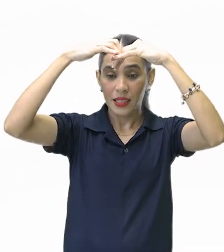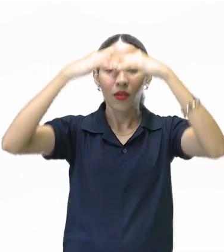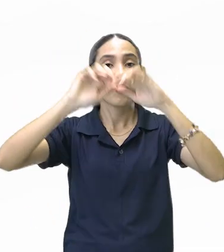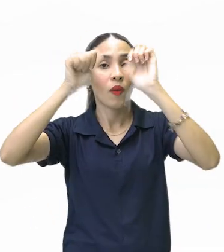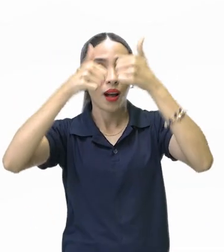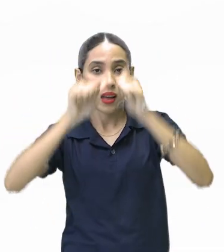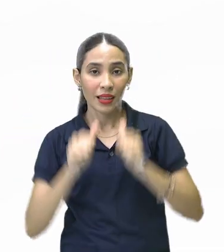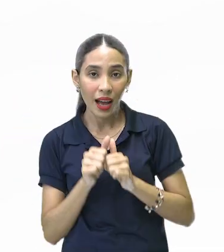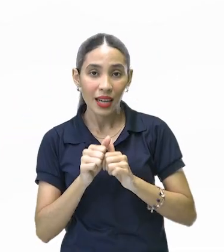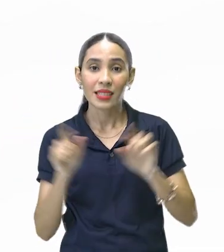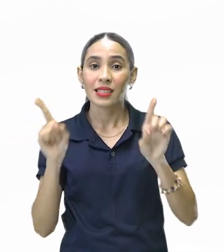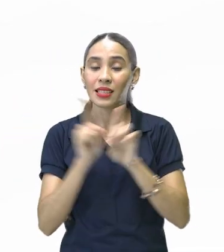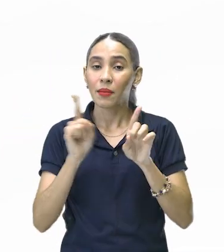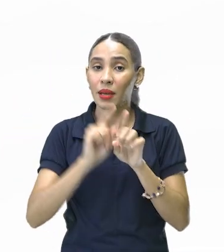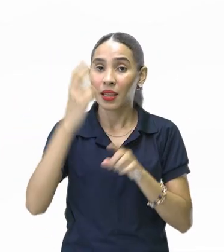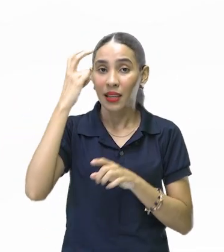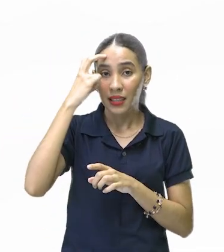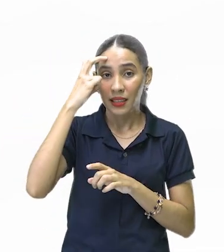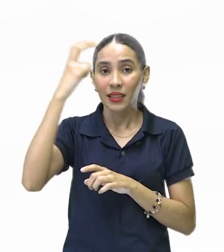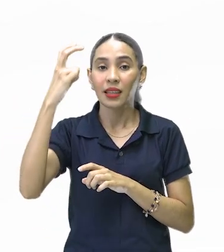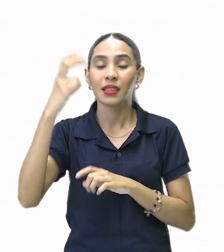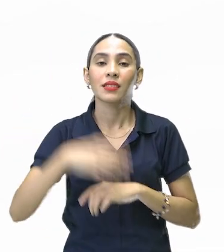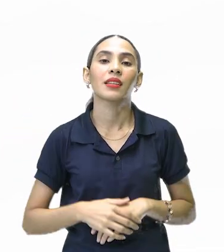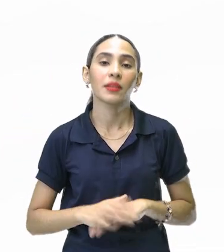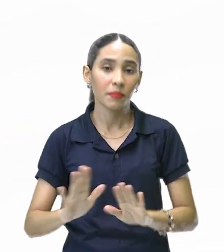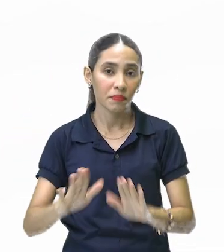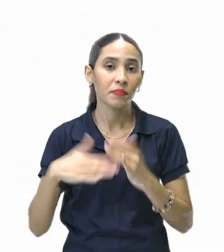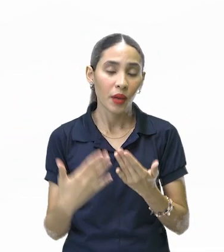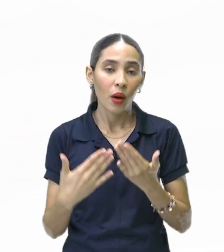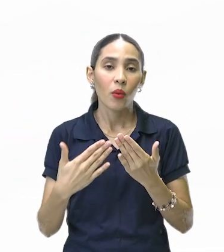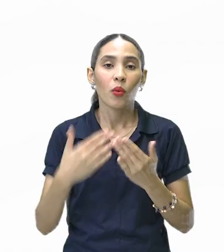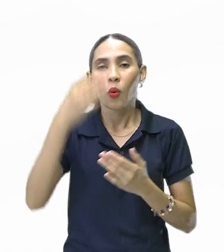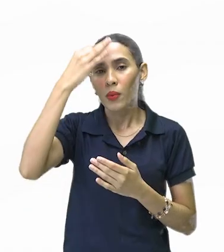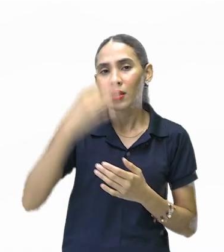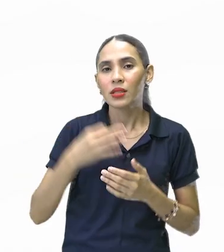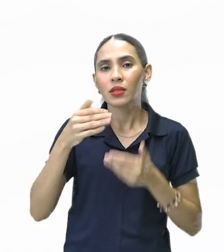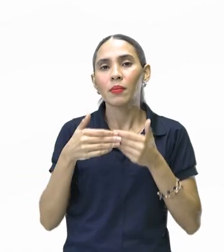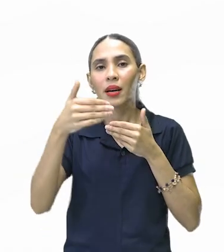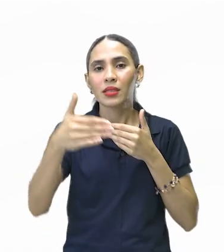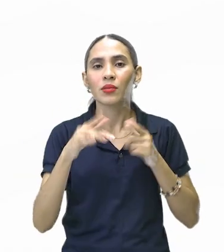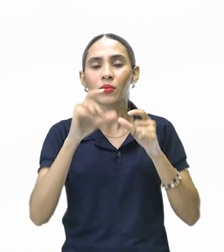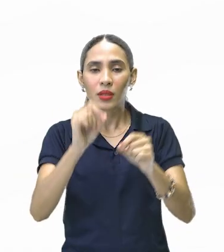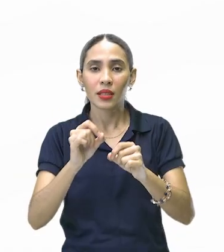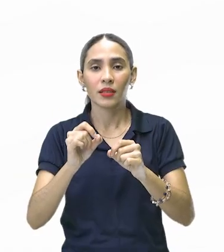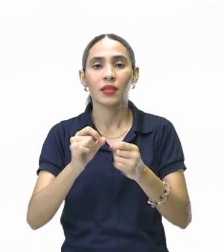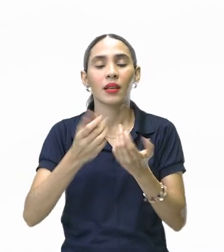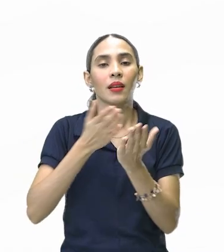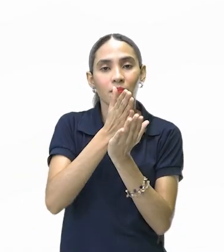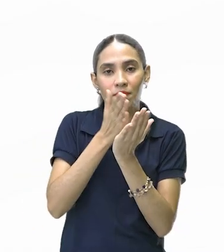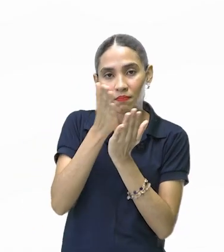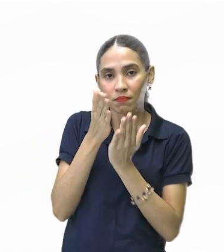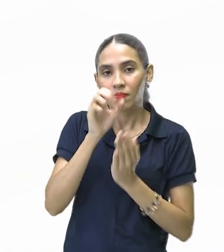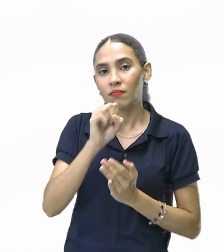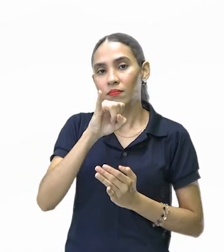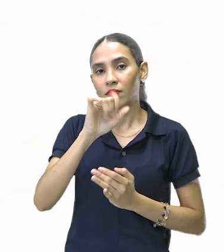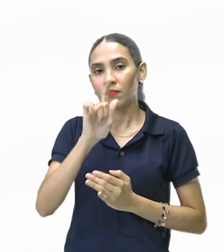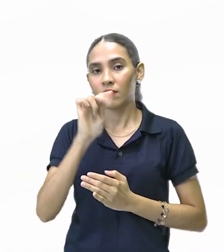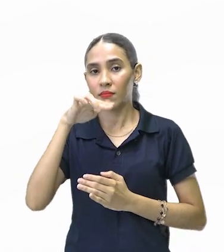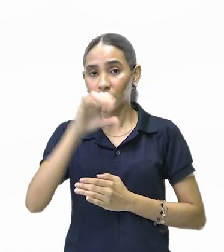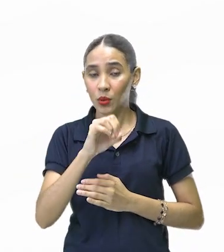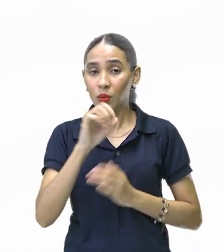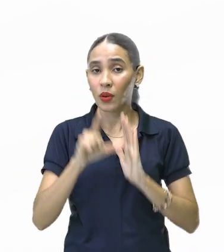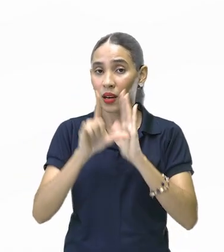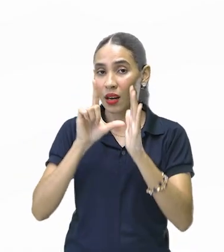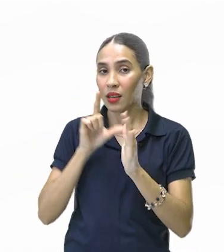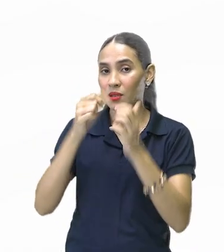interpretação e inteligência, sendo esses compreendidos a partir da mediação dos signos, como falamos há